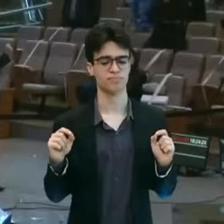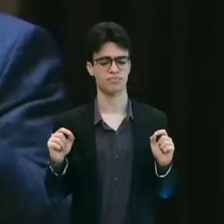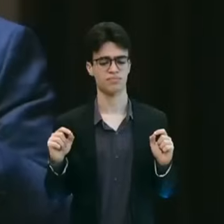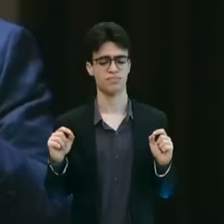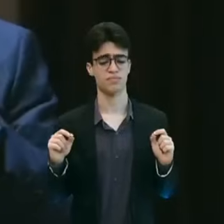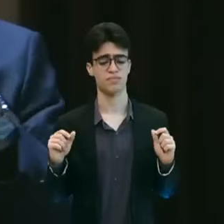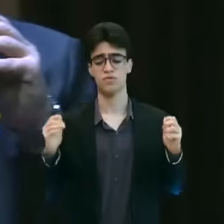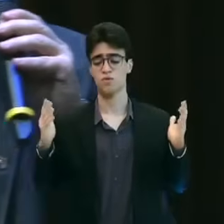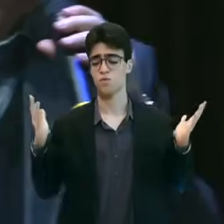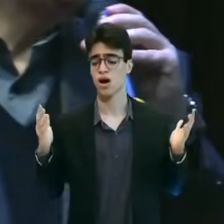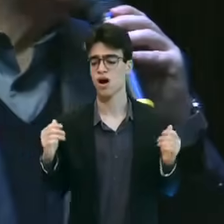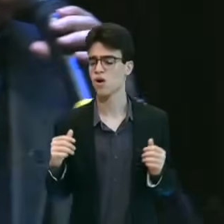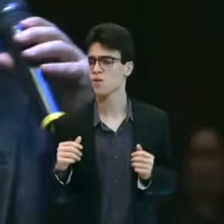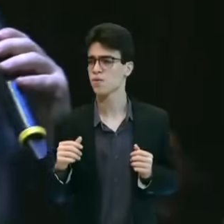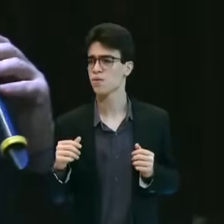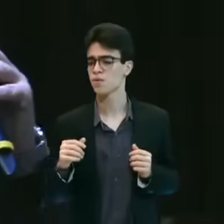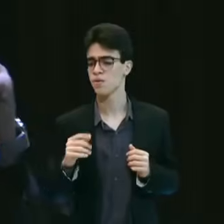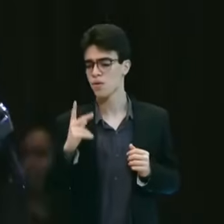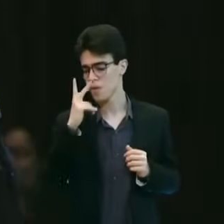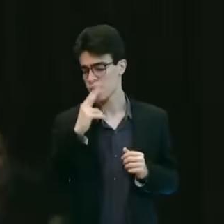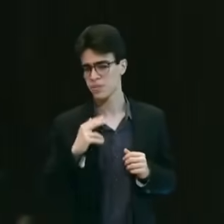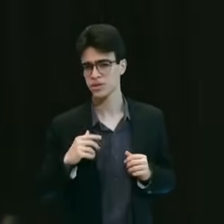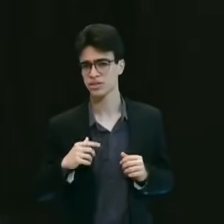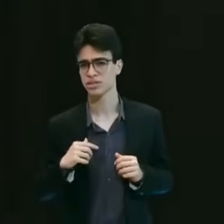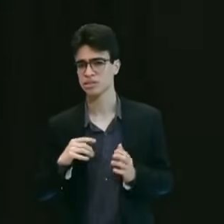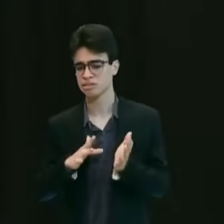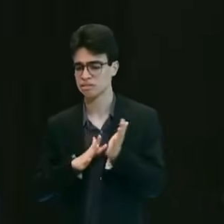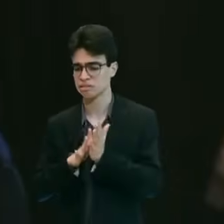Qual é o óculos,